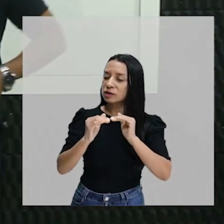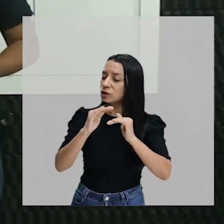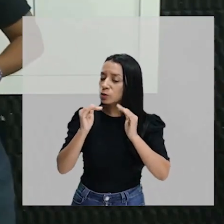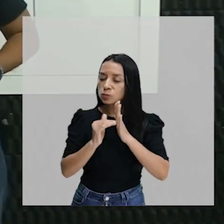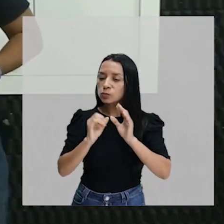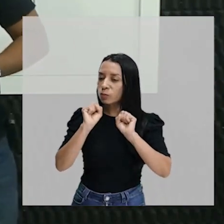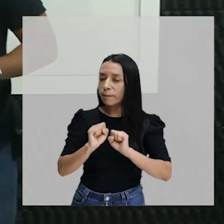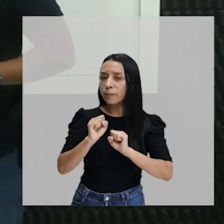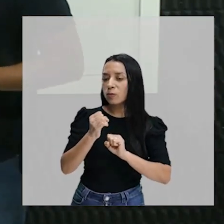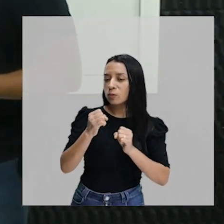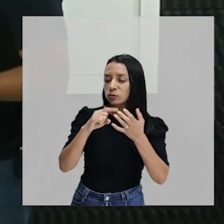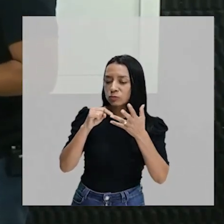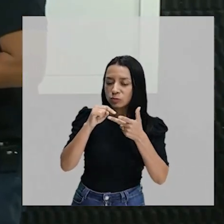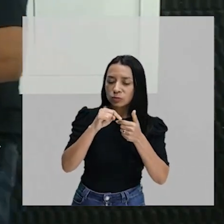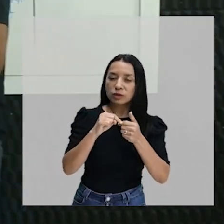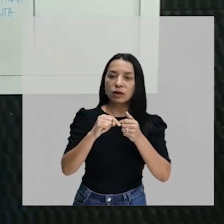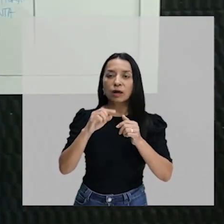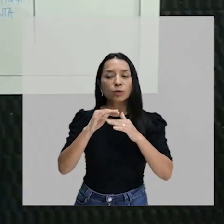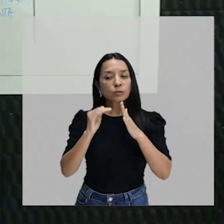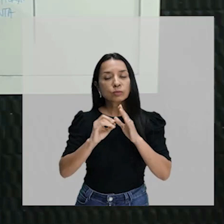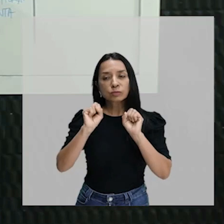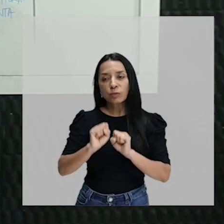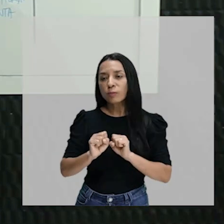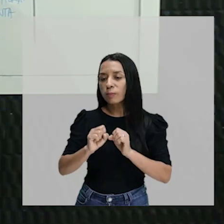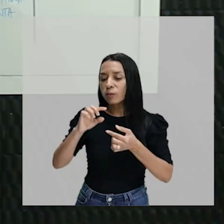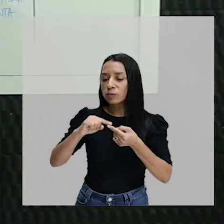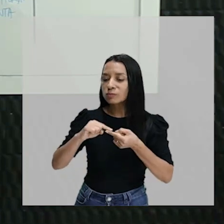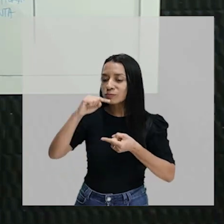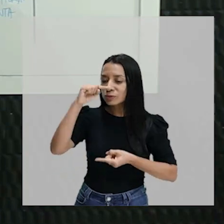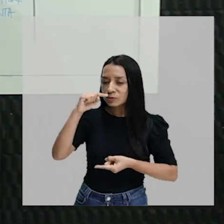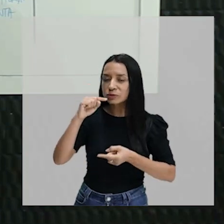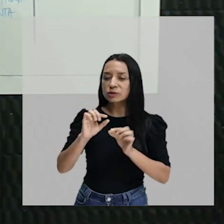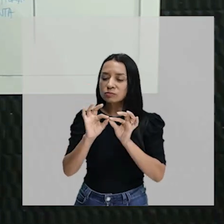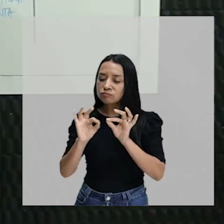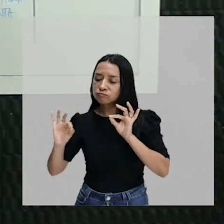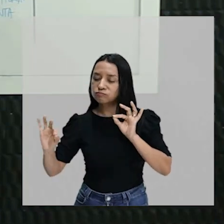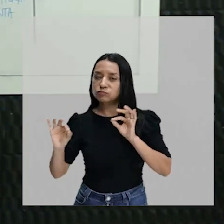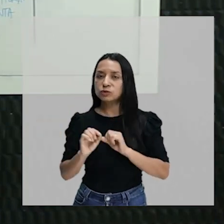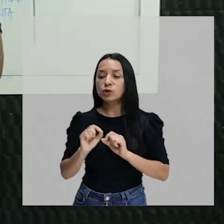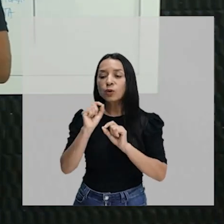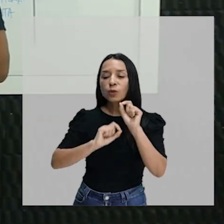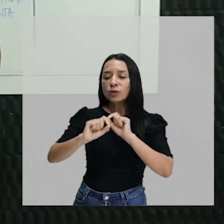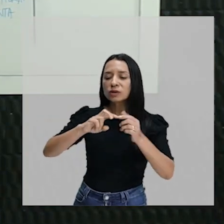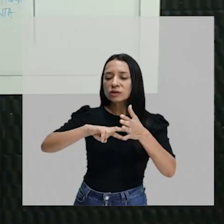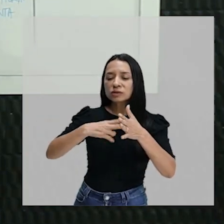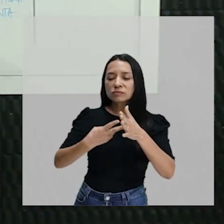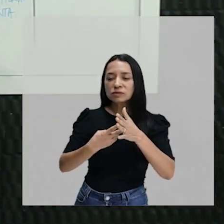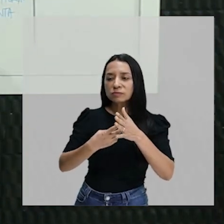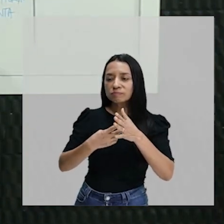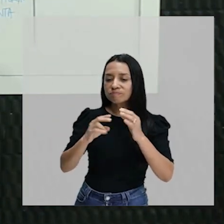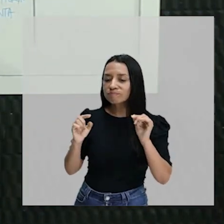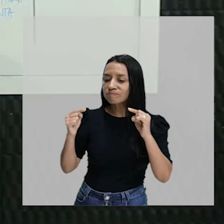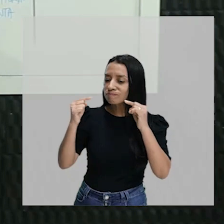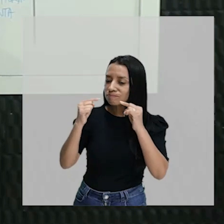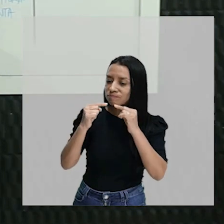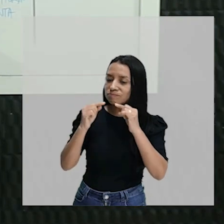tudo que você pode medir e o que que são grandezas diretamente proporcionais quando é que duas grandezas